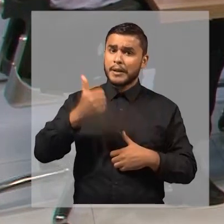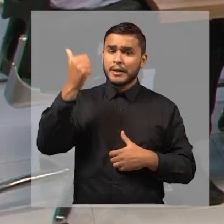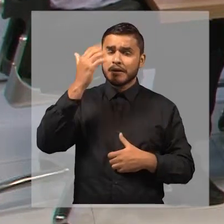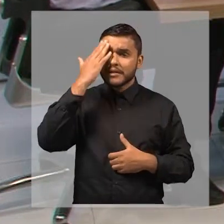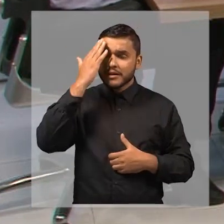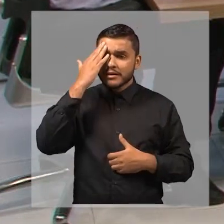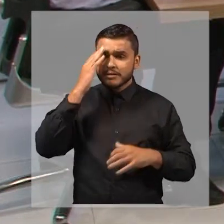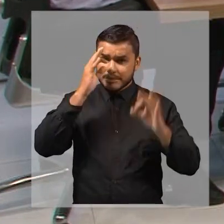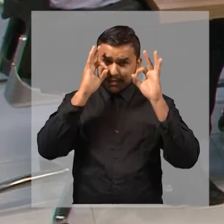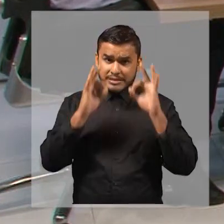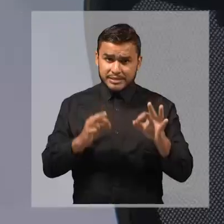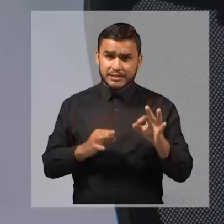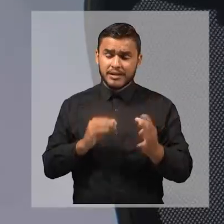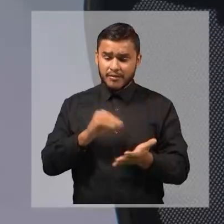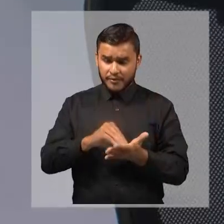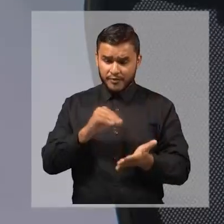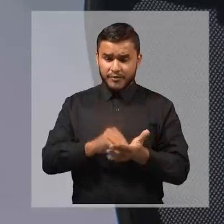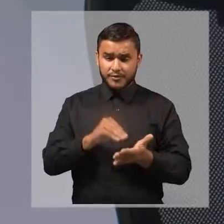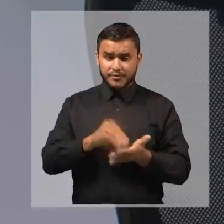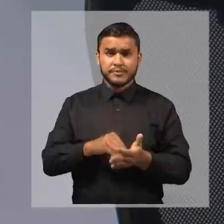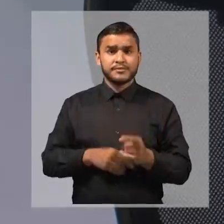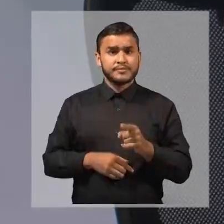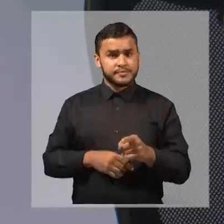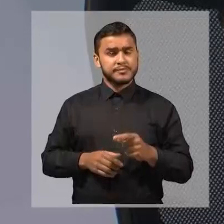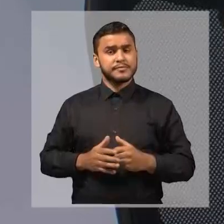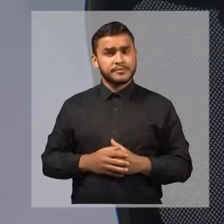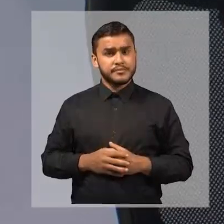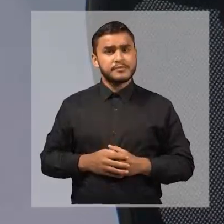já ter mais clareza de que, de fato, tem uma